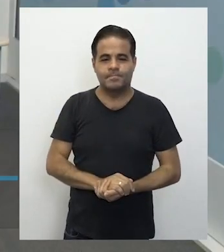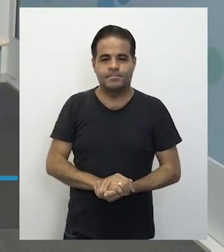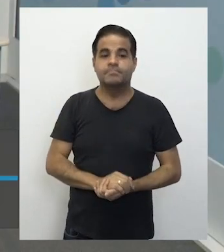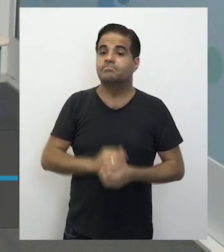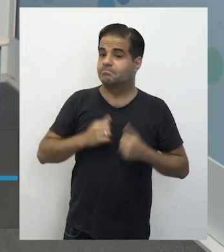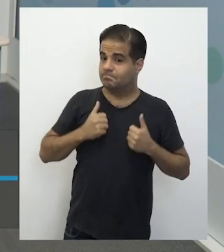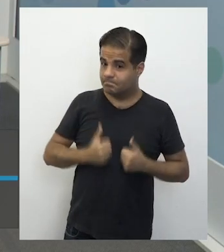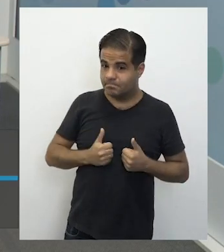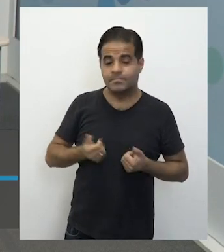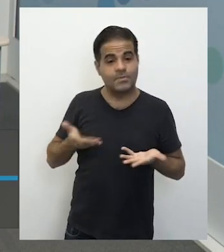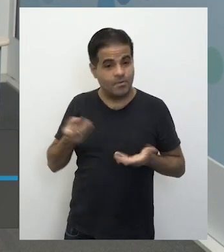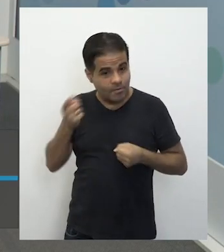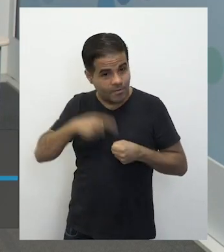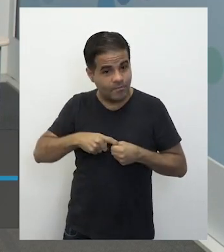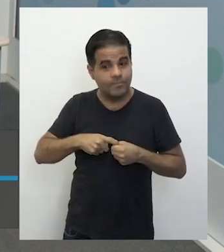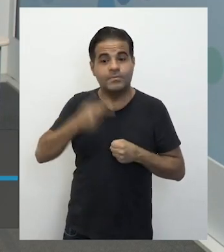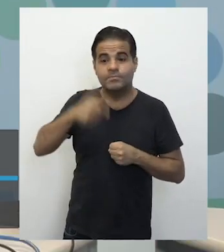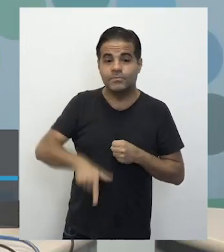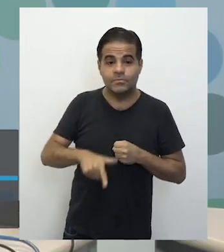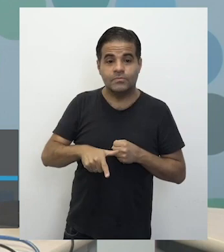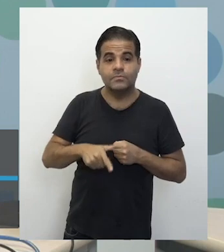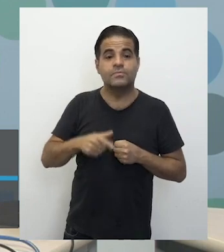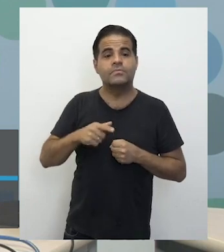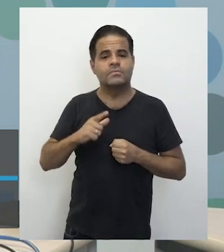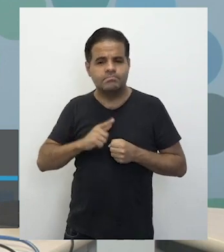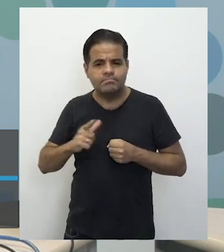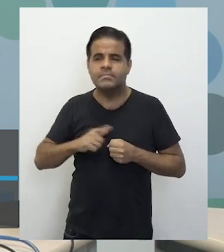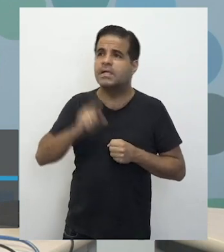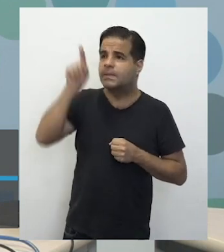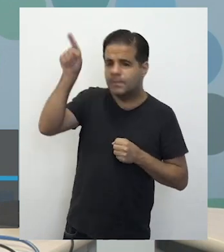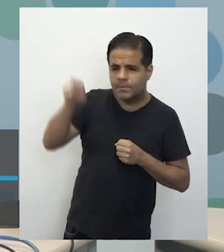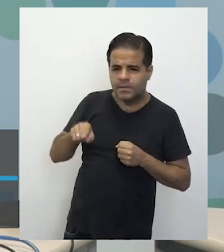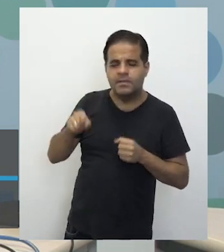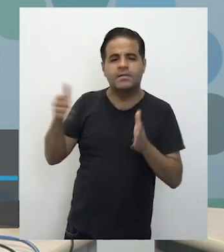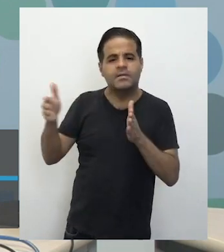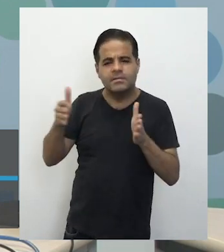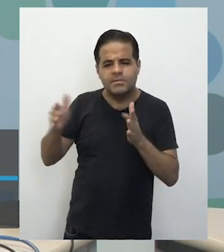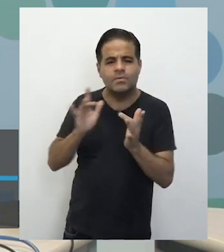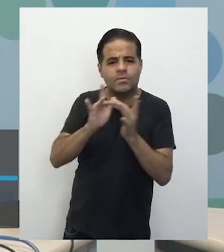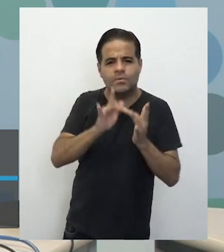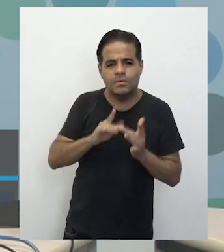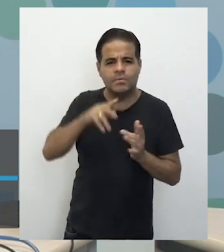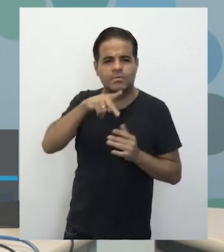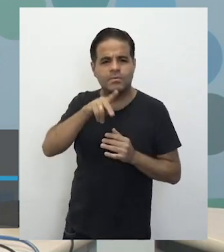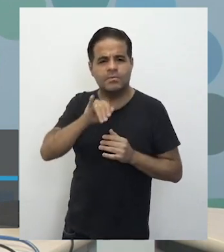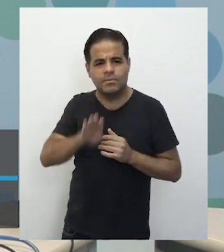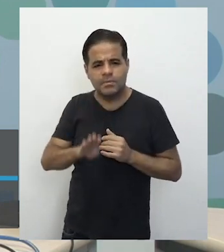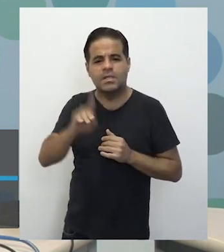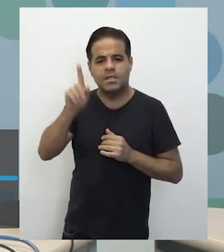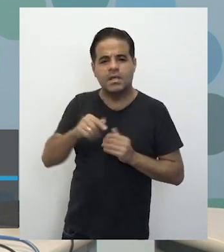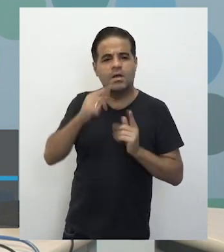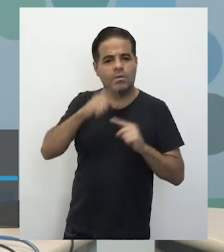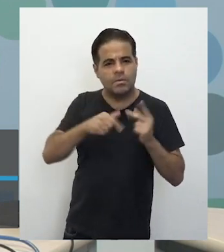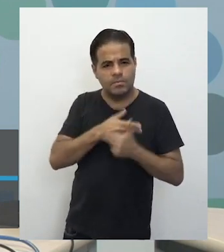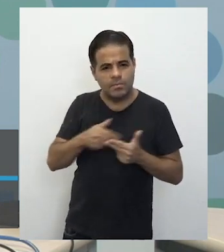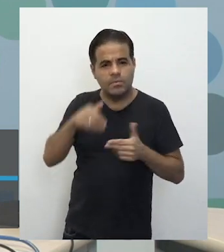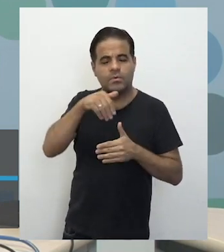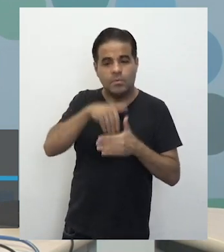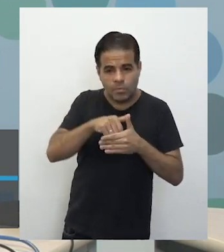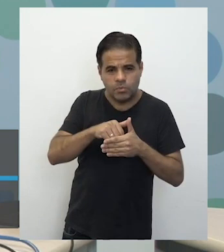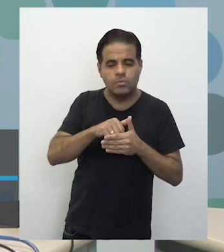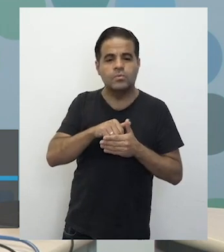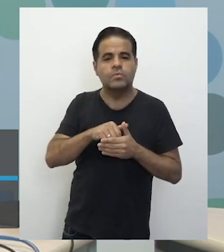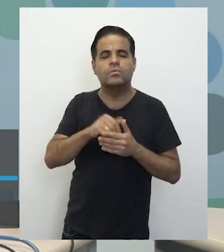Muito bem, estamos de volta, né? Nós tivemos aí esse momento, esse contato com o PIB, né? Que é o Produto Interno